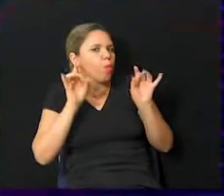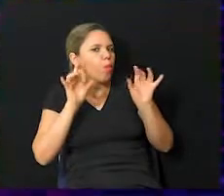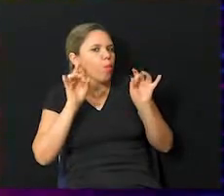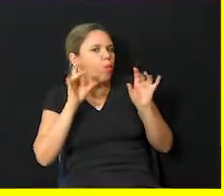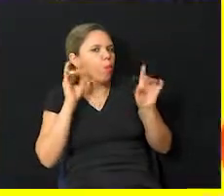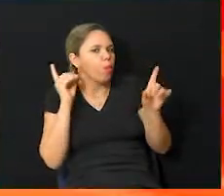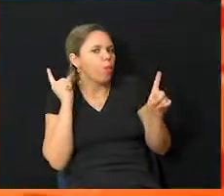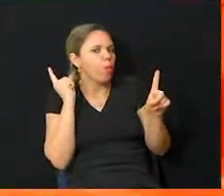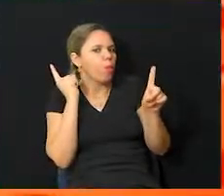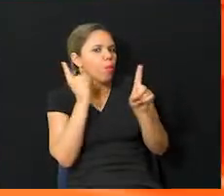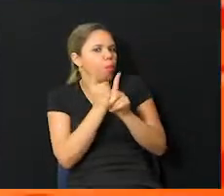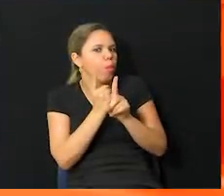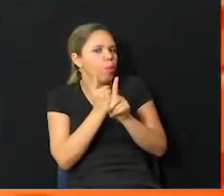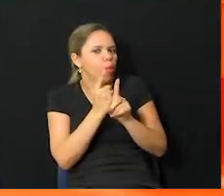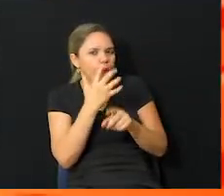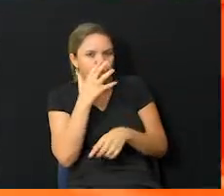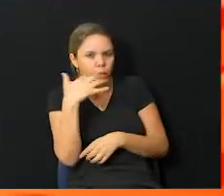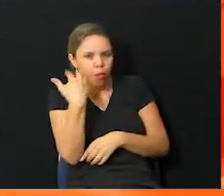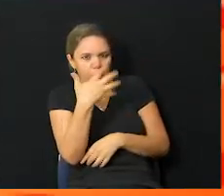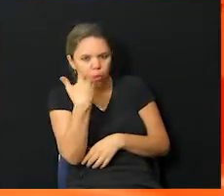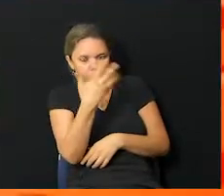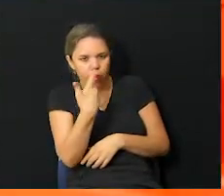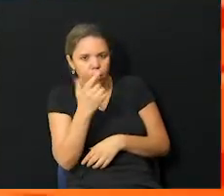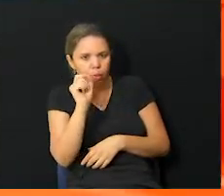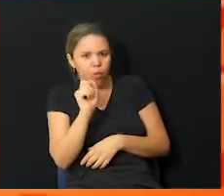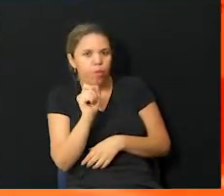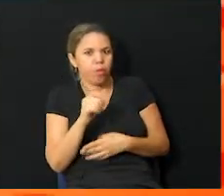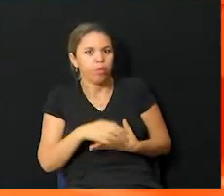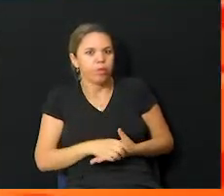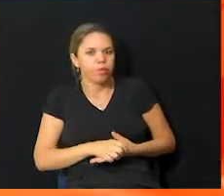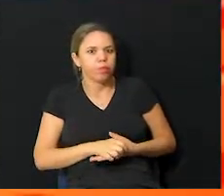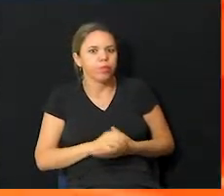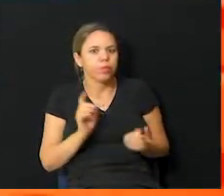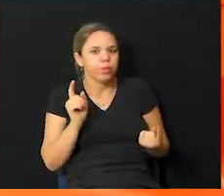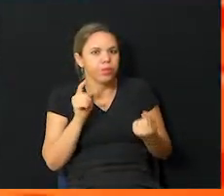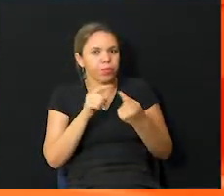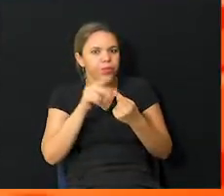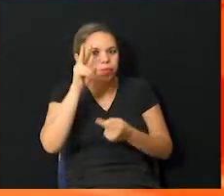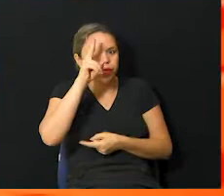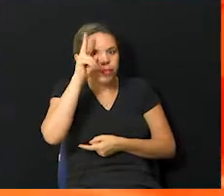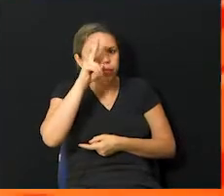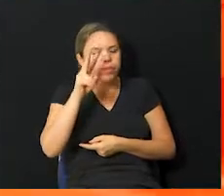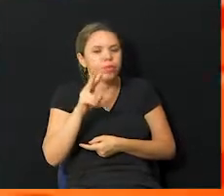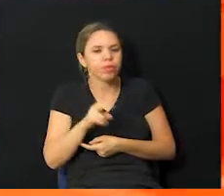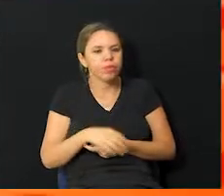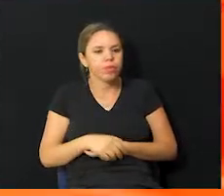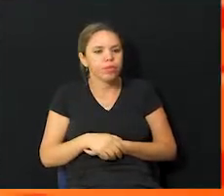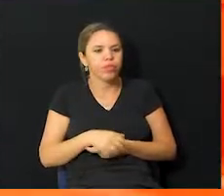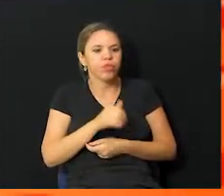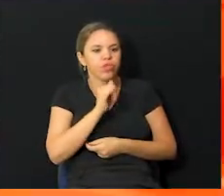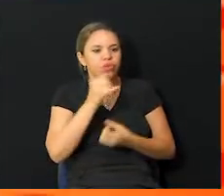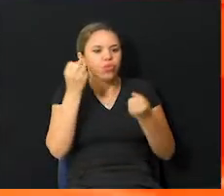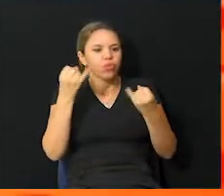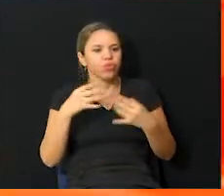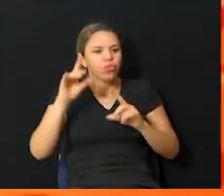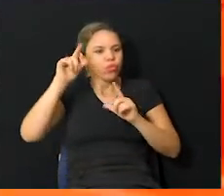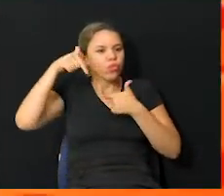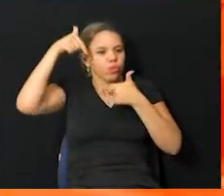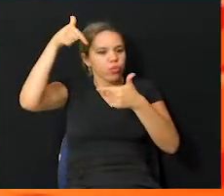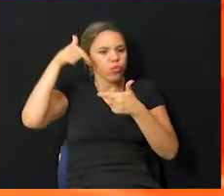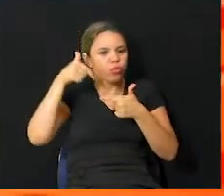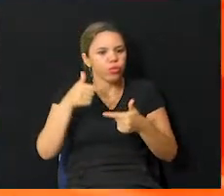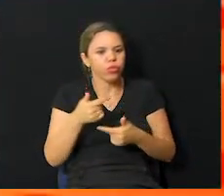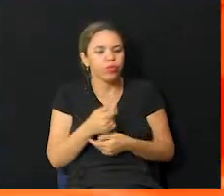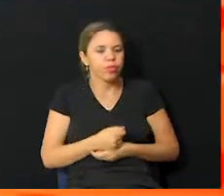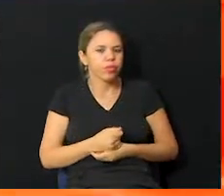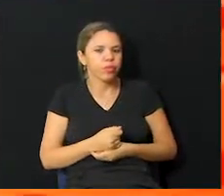do encontro amoroso, né? Que é o objetivo da história, né? A história conta uma personagem,